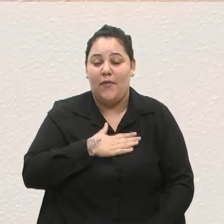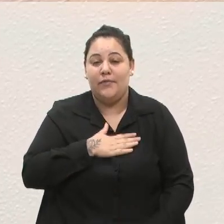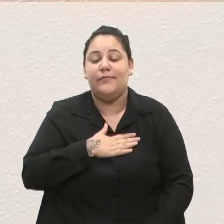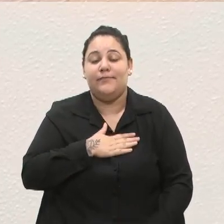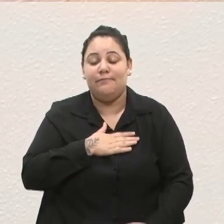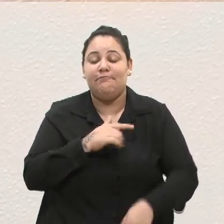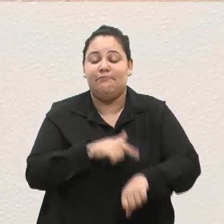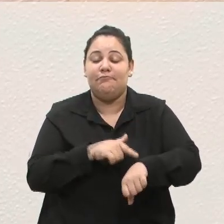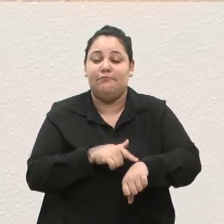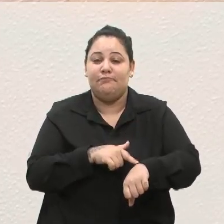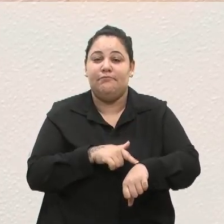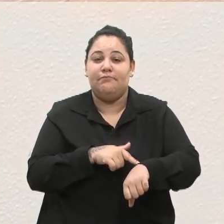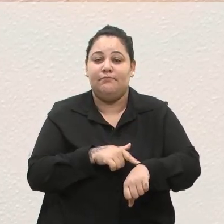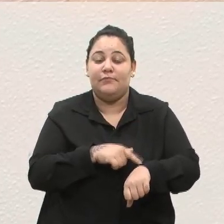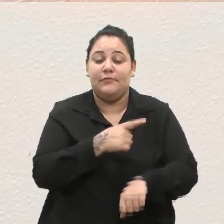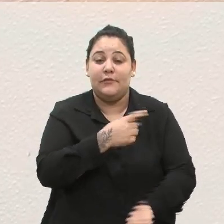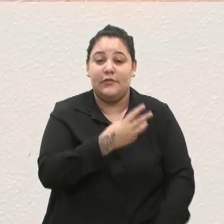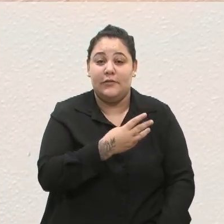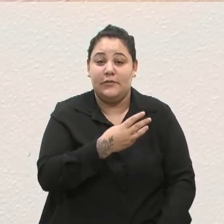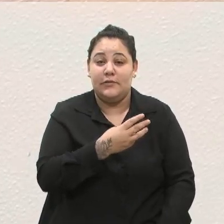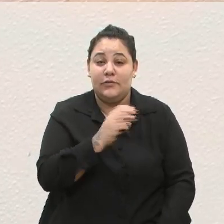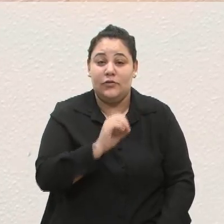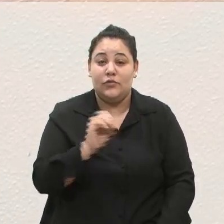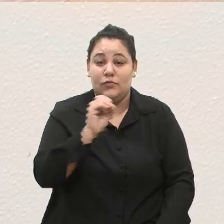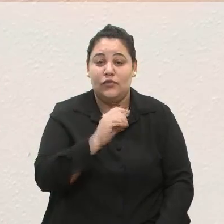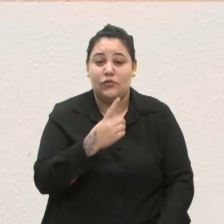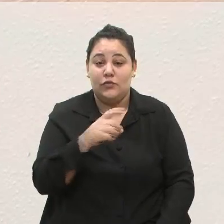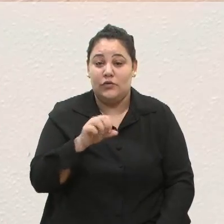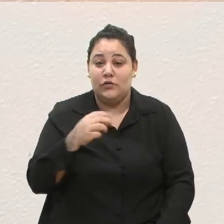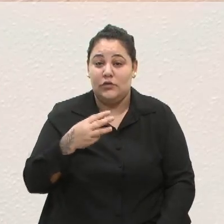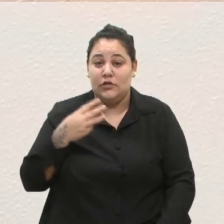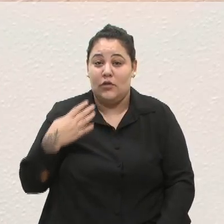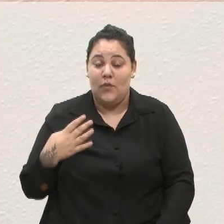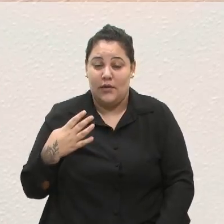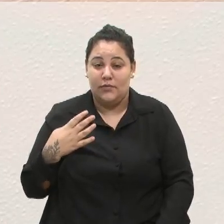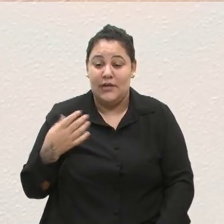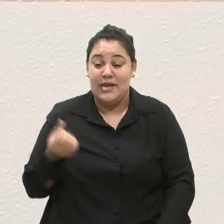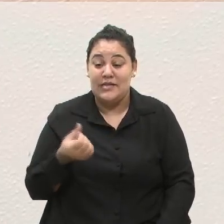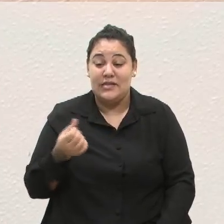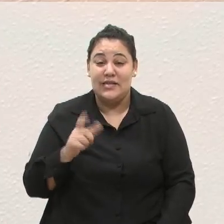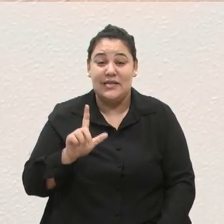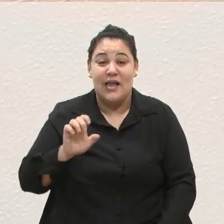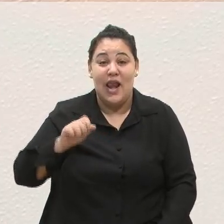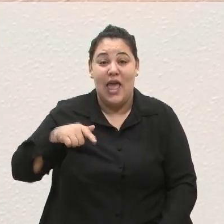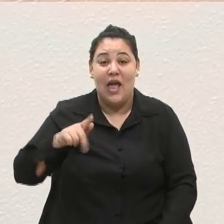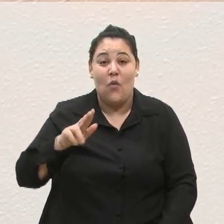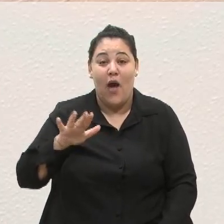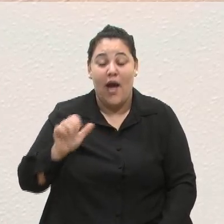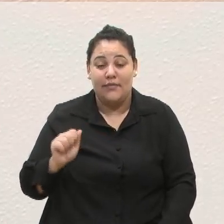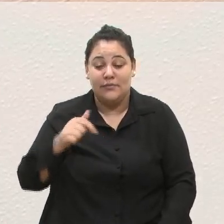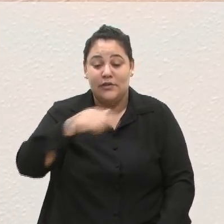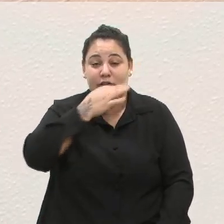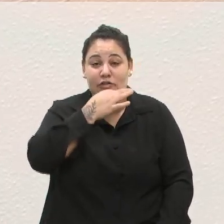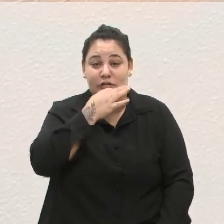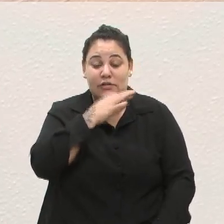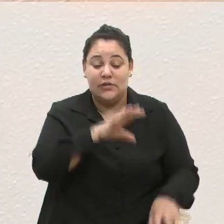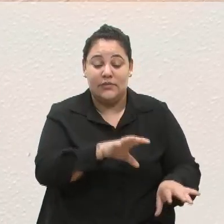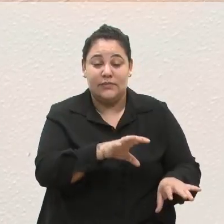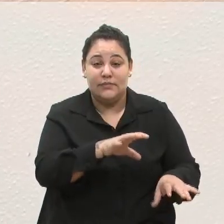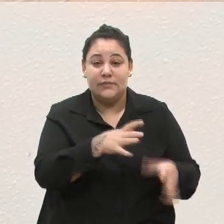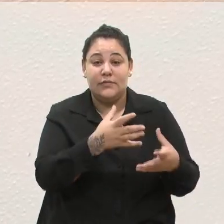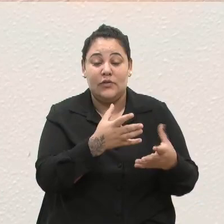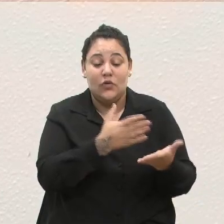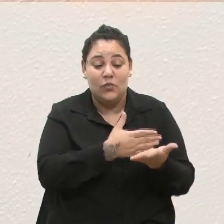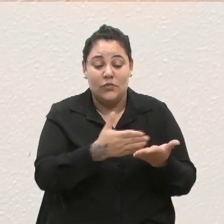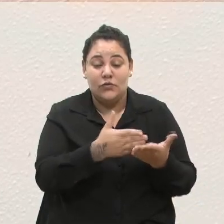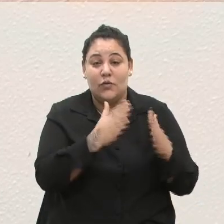Cezinho nasceu em 3 de outubro de 1934 em São Virgílio da Sexta Légua, no interior de Caxias do Sul. Adotou Farroupilha como uma cidade